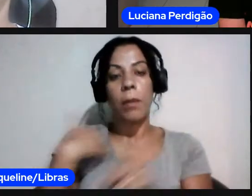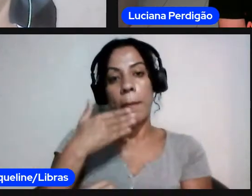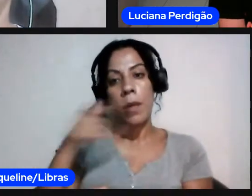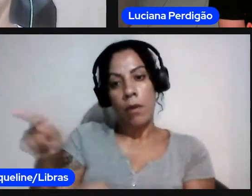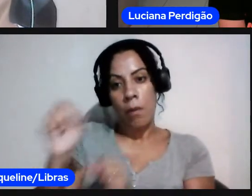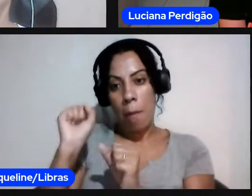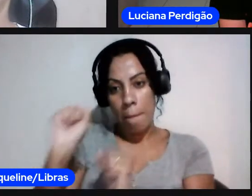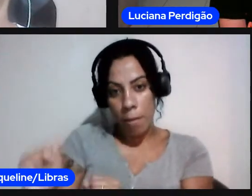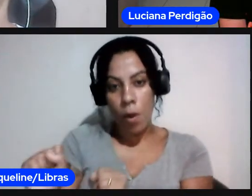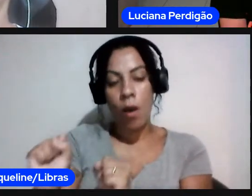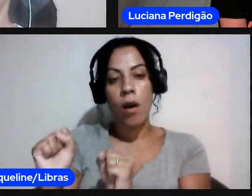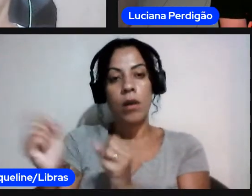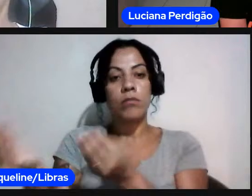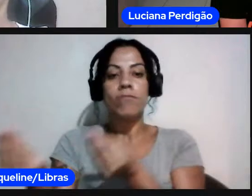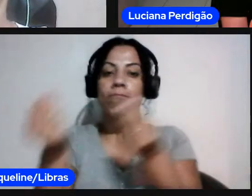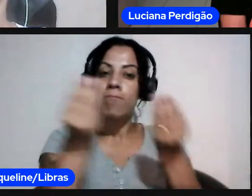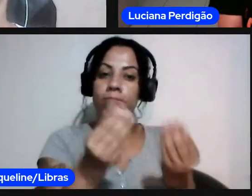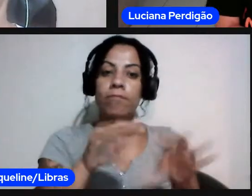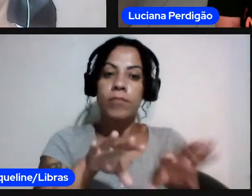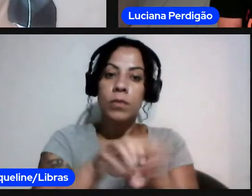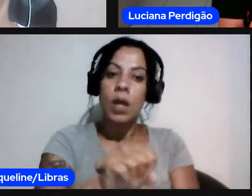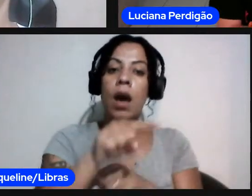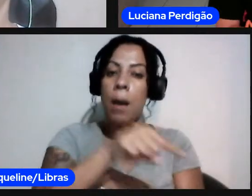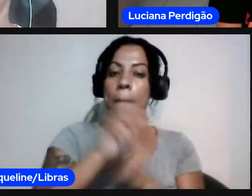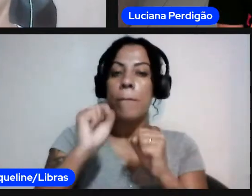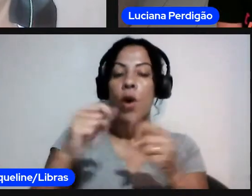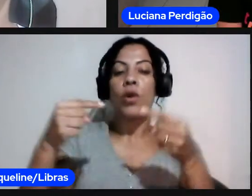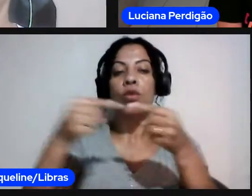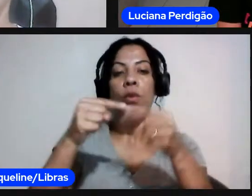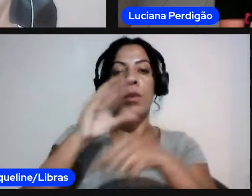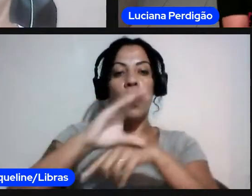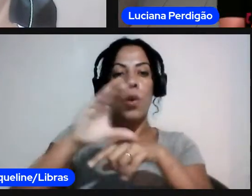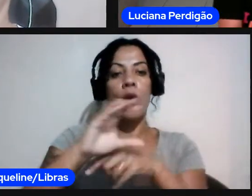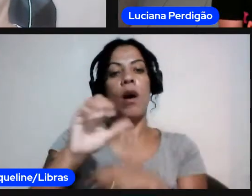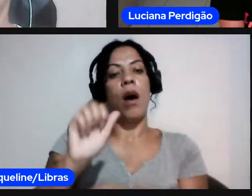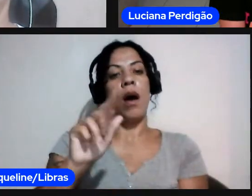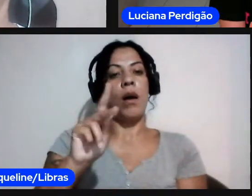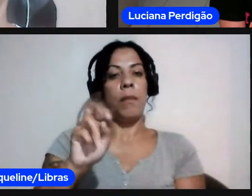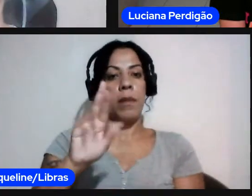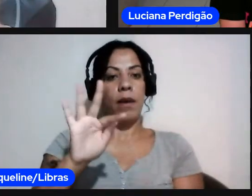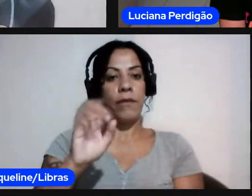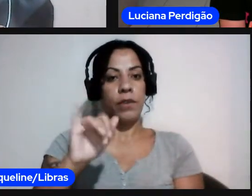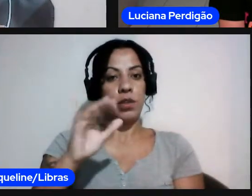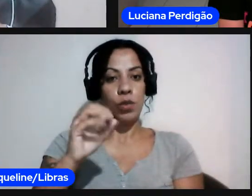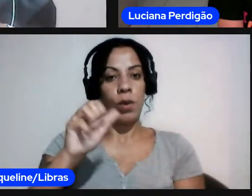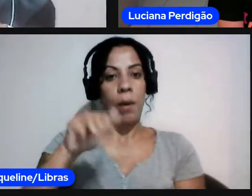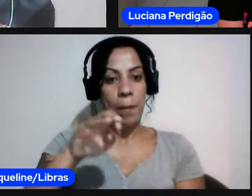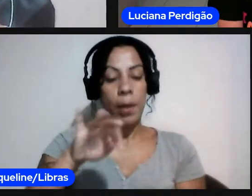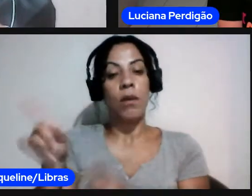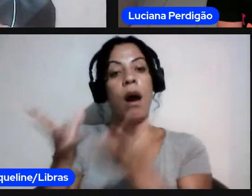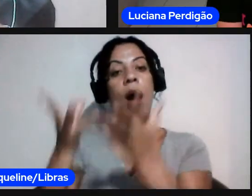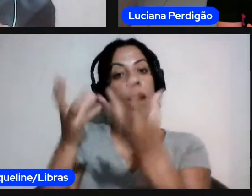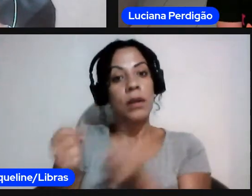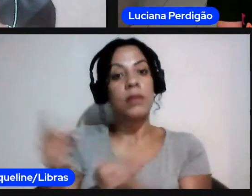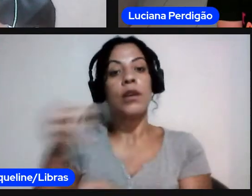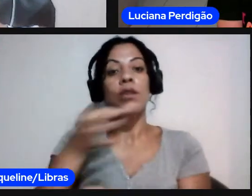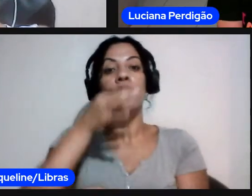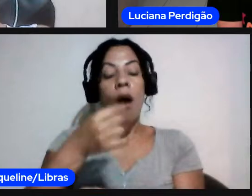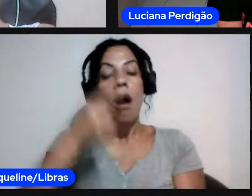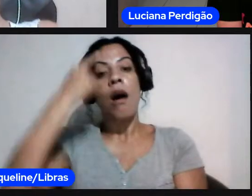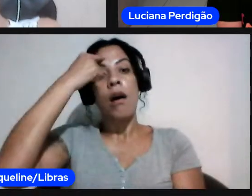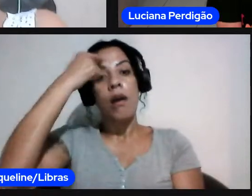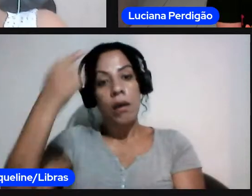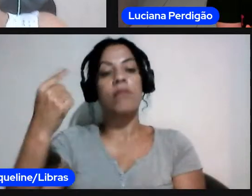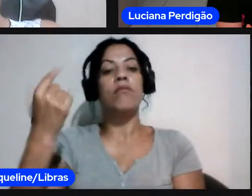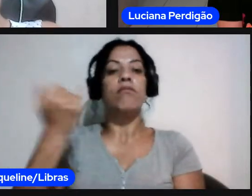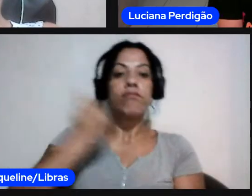fosse considerado um curso do aperfeiçoamento. Foi até aí que começou o processo de fazer parte da grade. Aí a própria diretora de